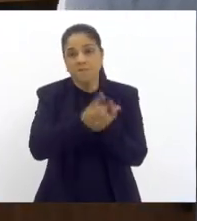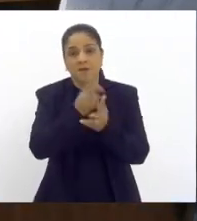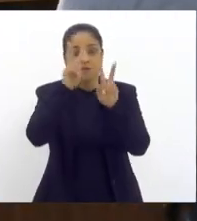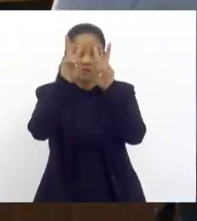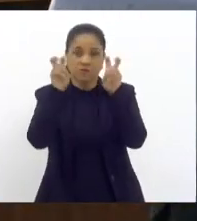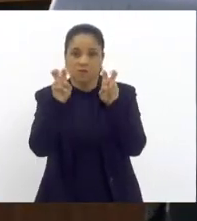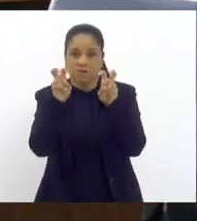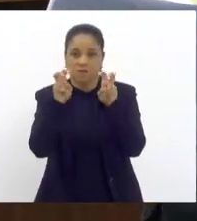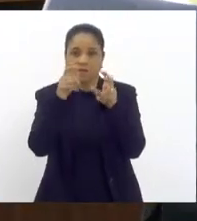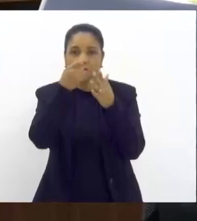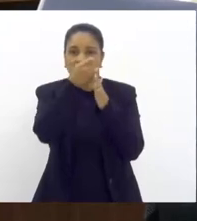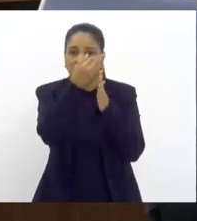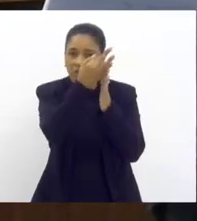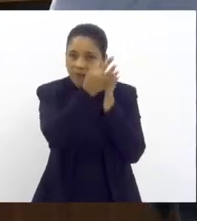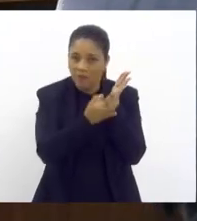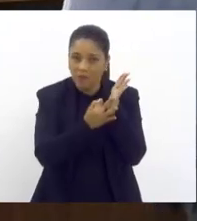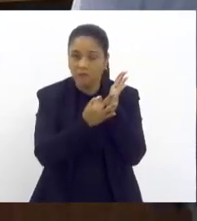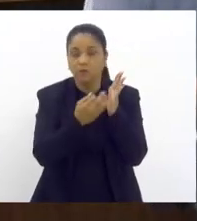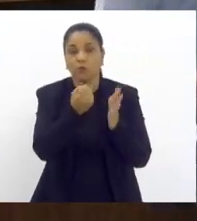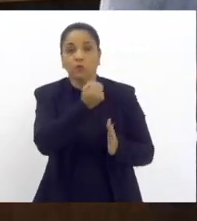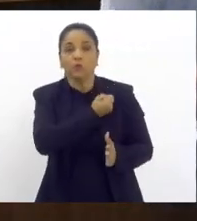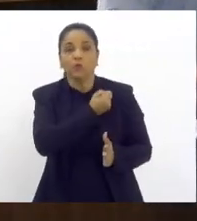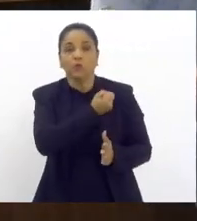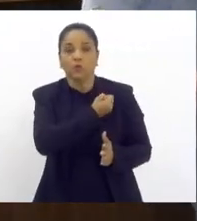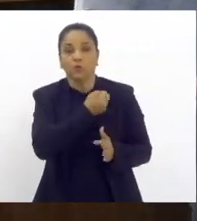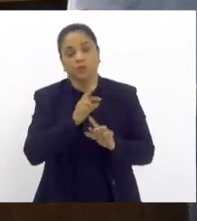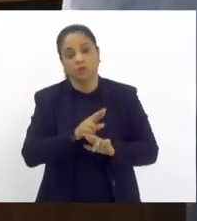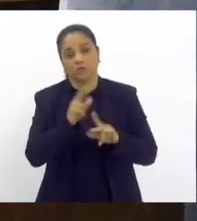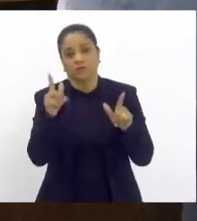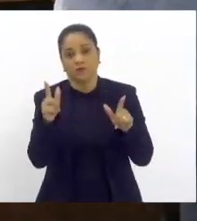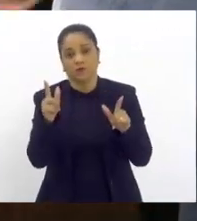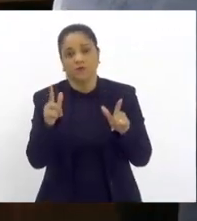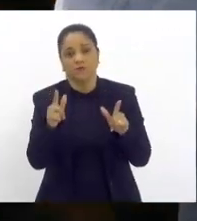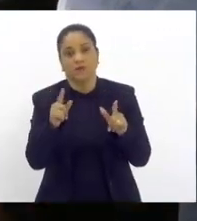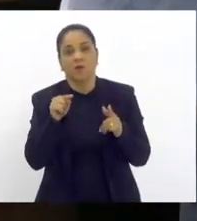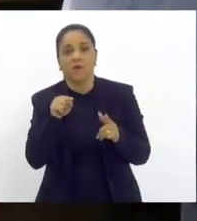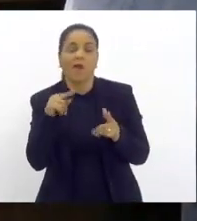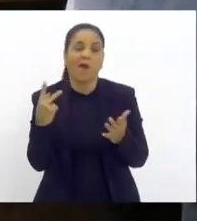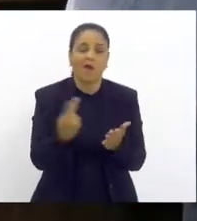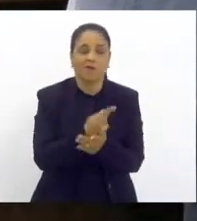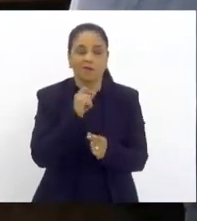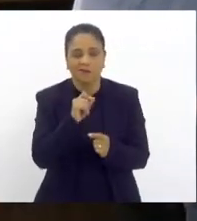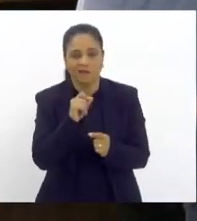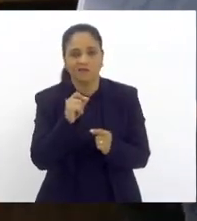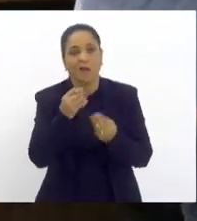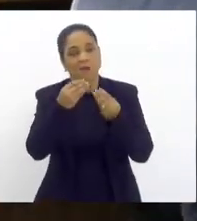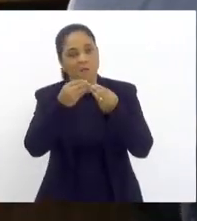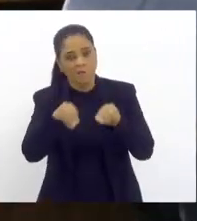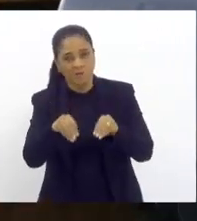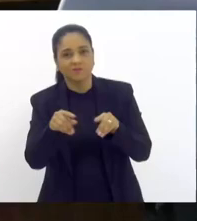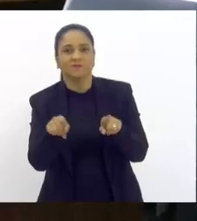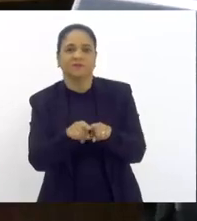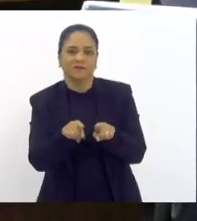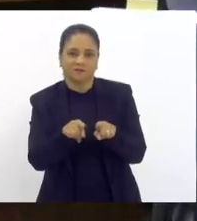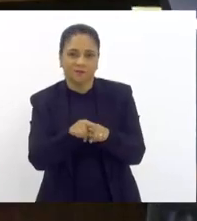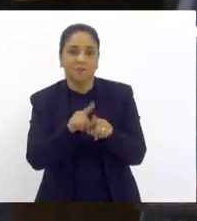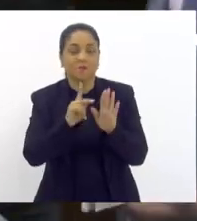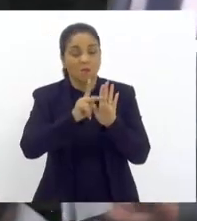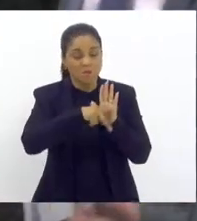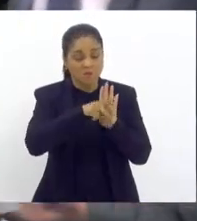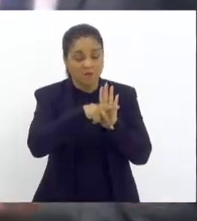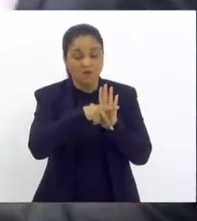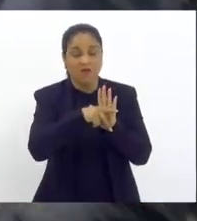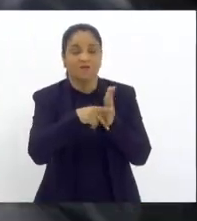com exatamente o mesmo texto, ganham um número diferente e aí acabam também sendo considerados pela prejudicabilidade em razão dos seus próprios projetos